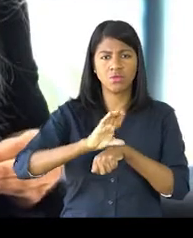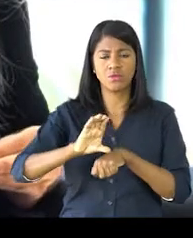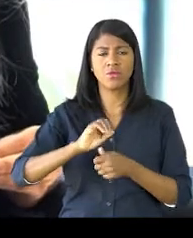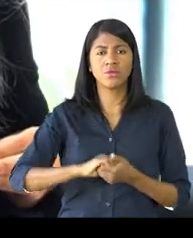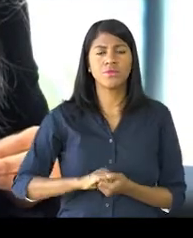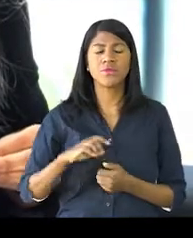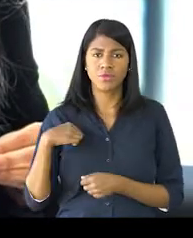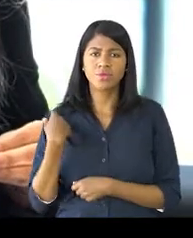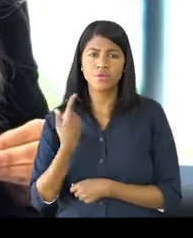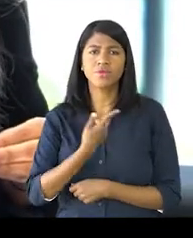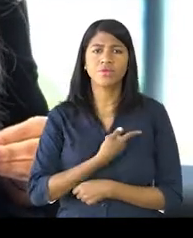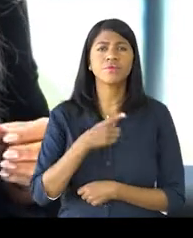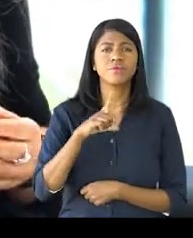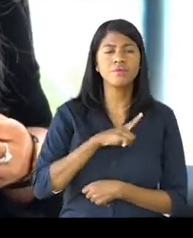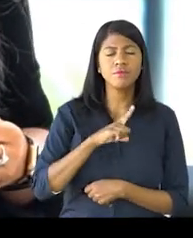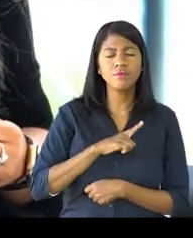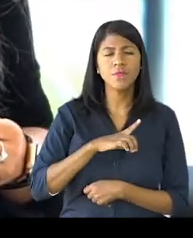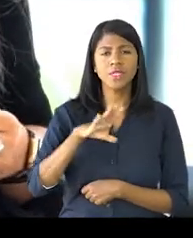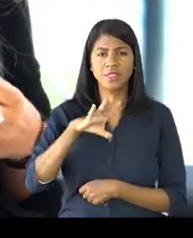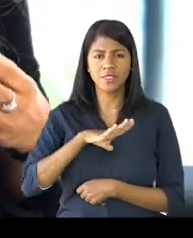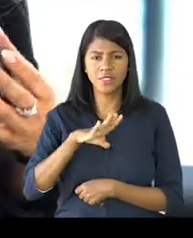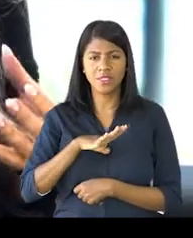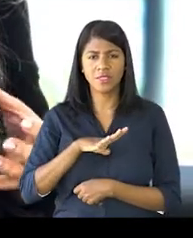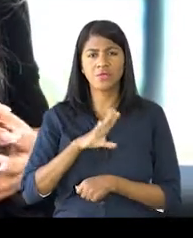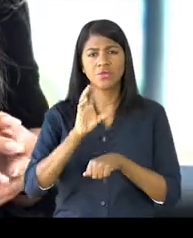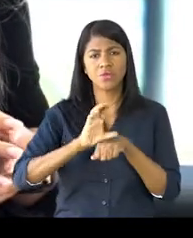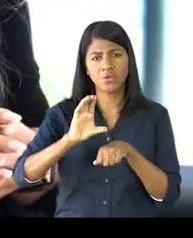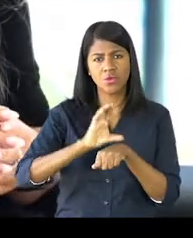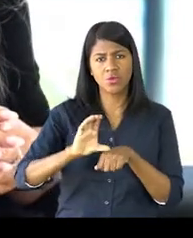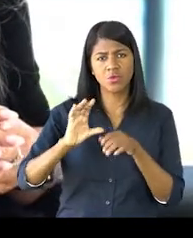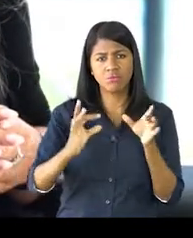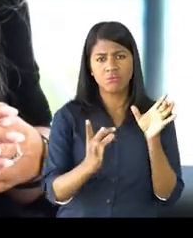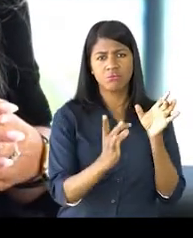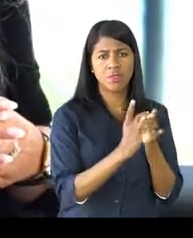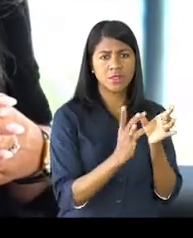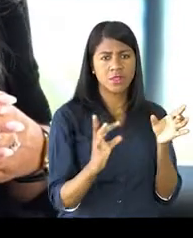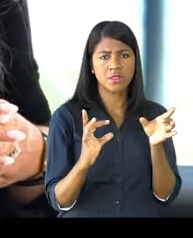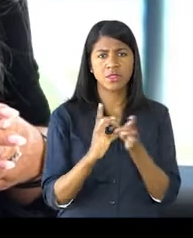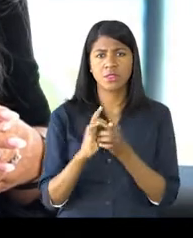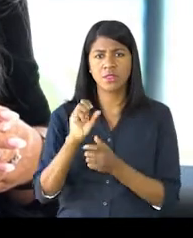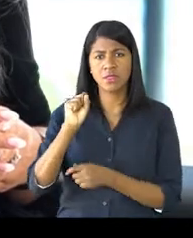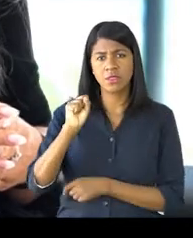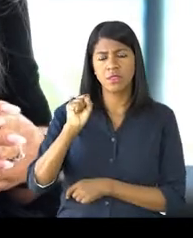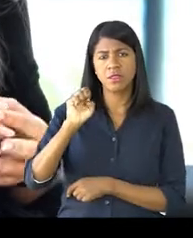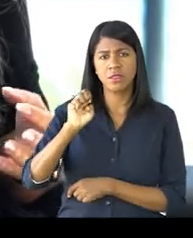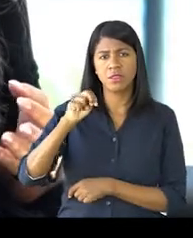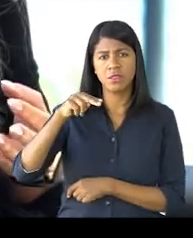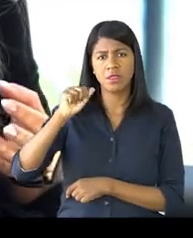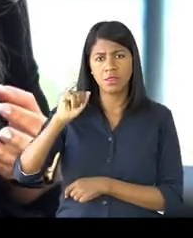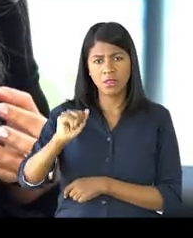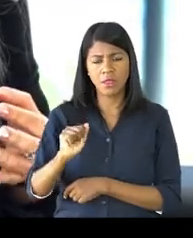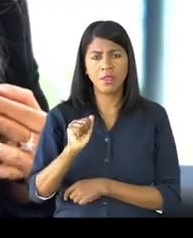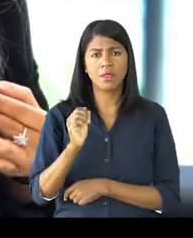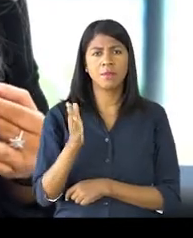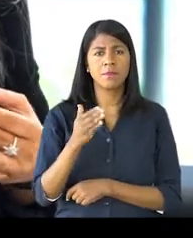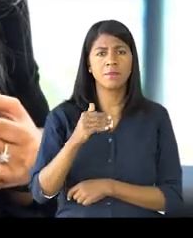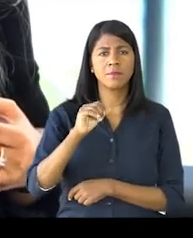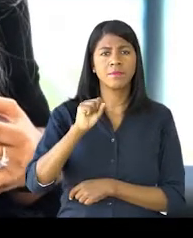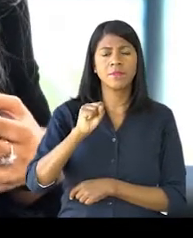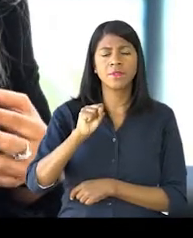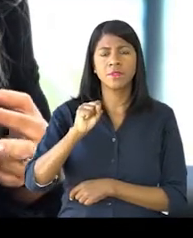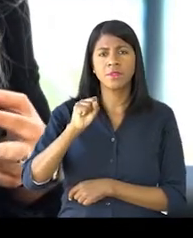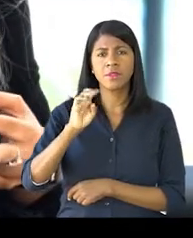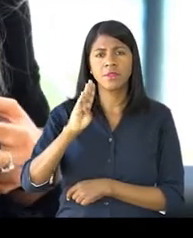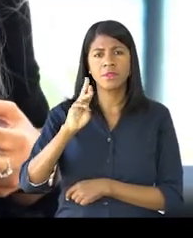capacitação profissional. É, nós temos um centro de capacitação em parcerias com o SENAI, com o